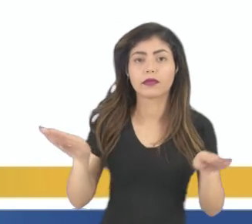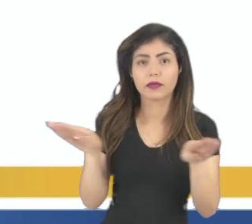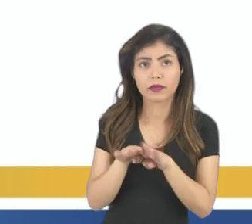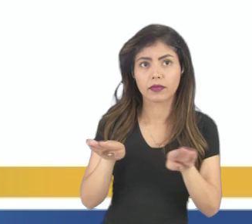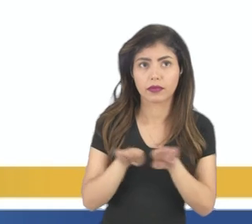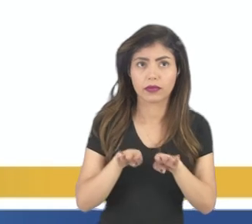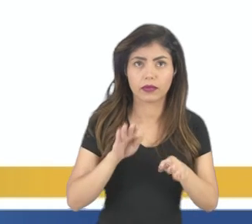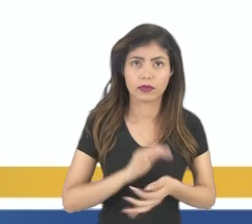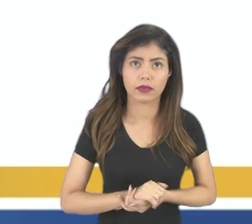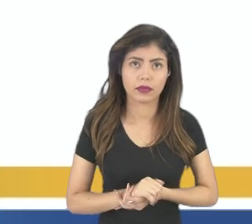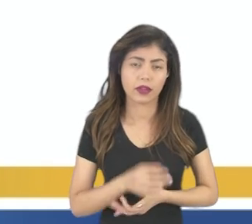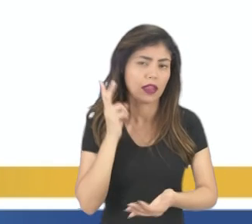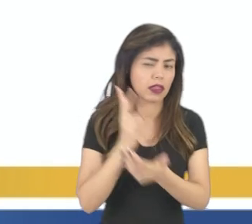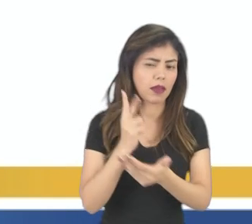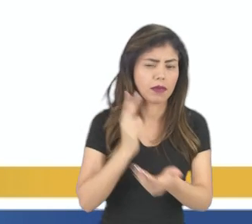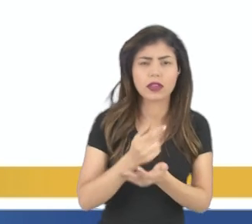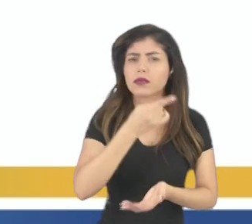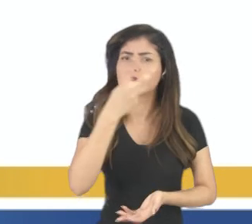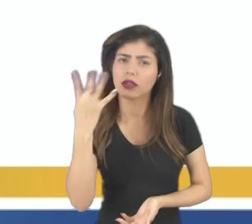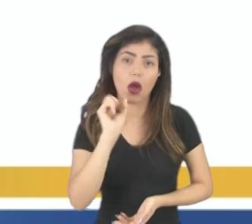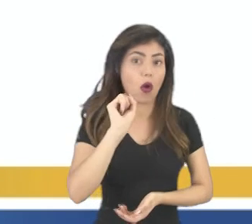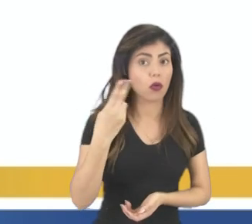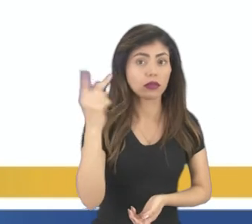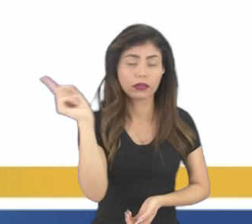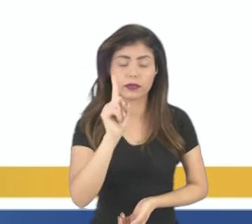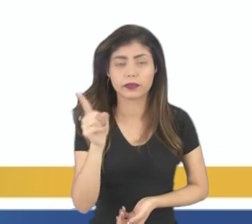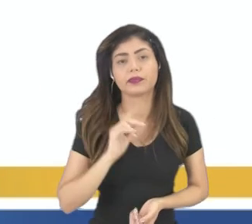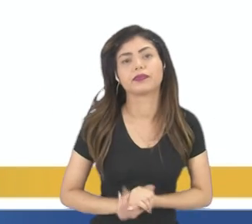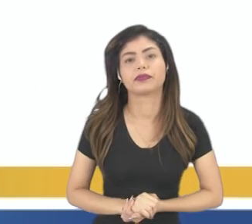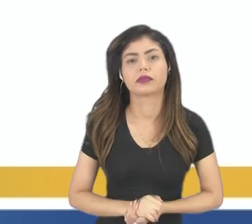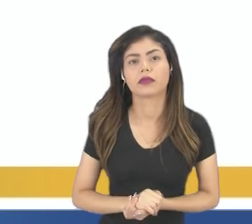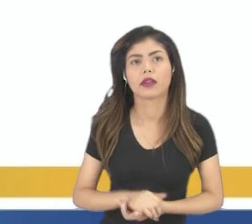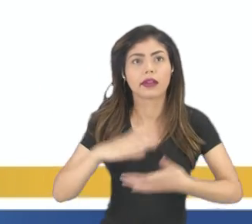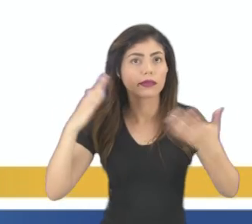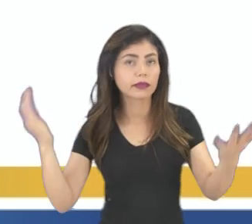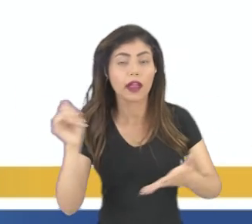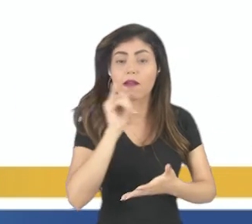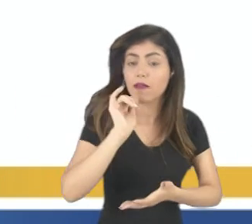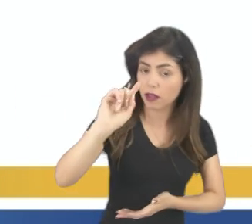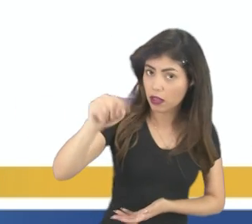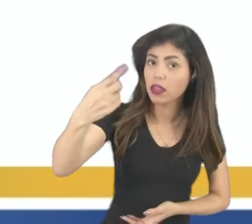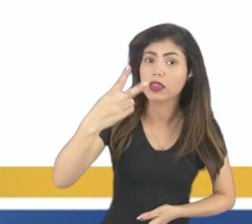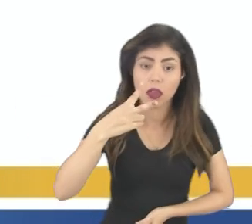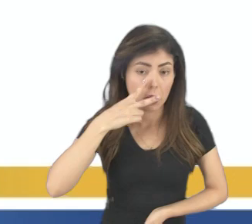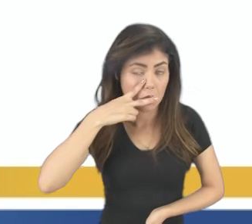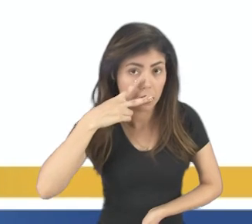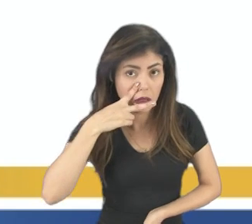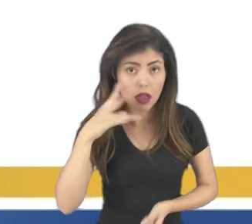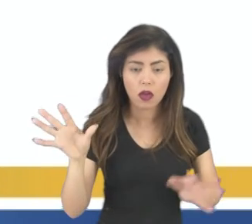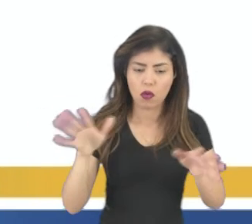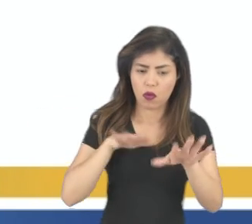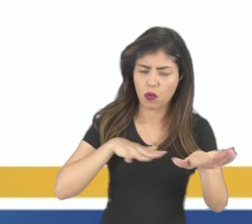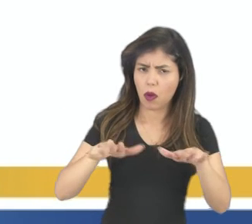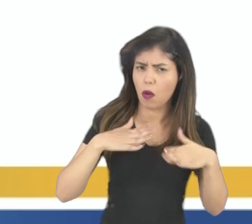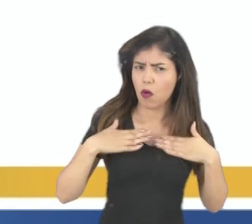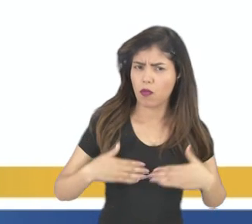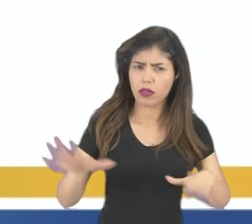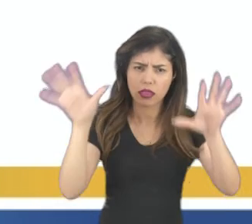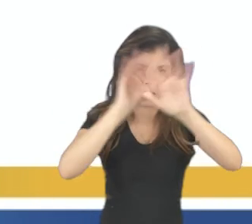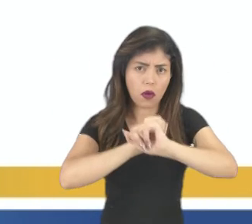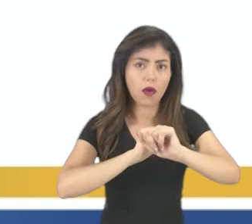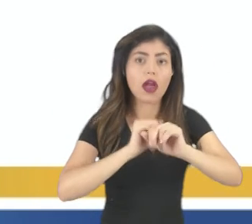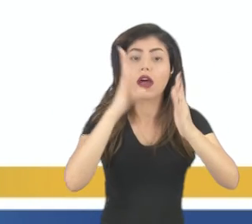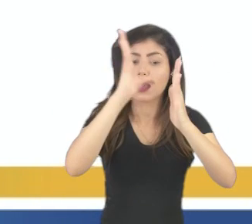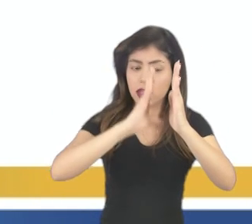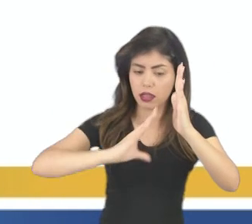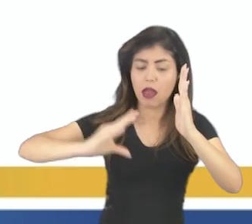tô na mesma quantidade ou não tão desse modo além de um observador ideal corpo negro é também um